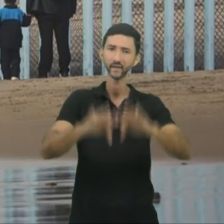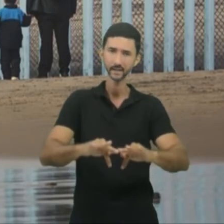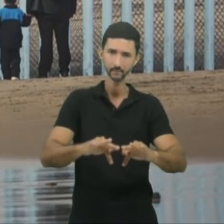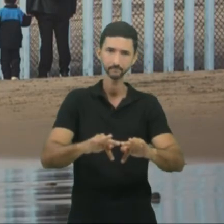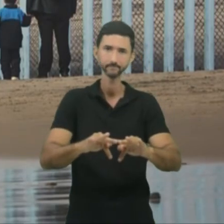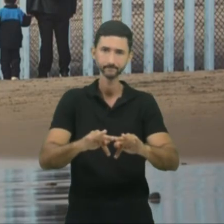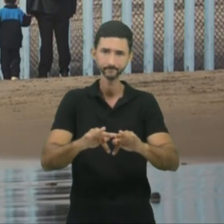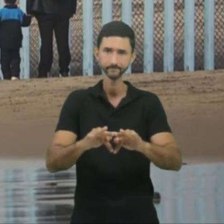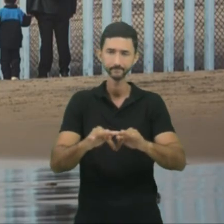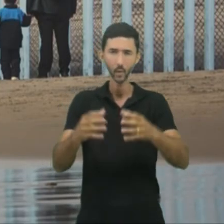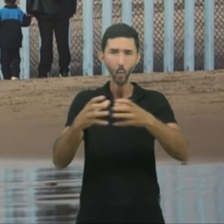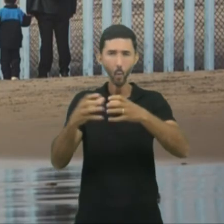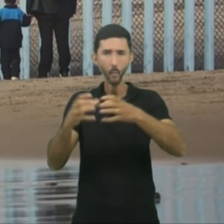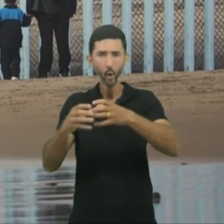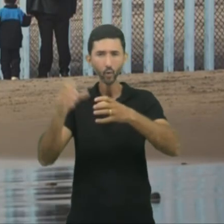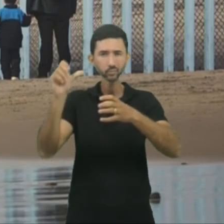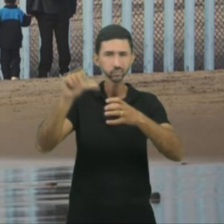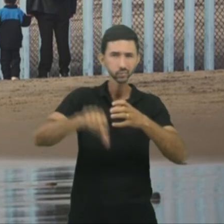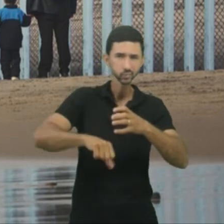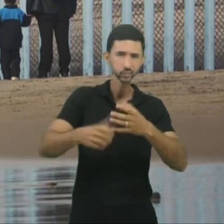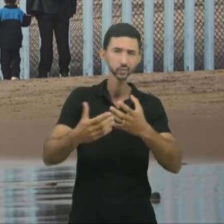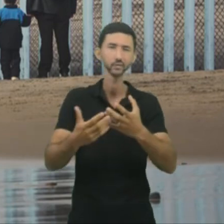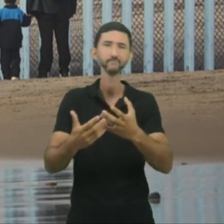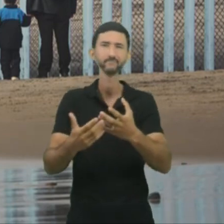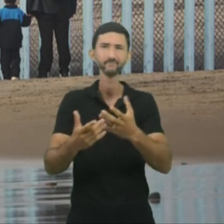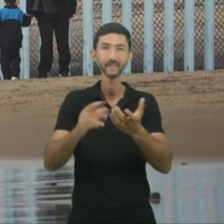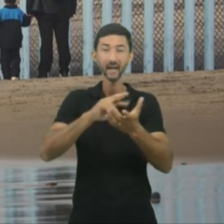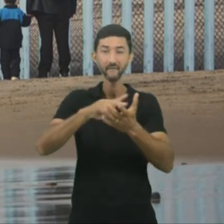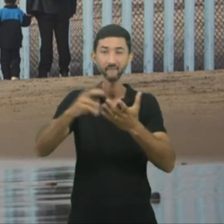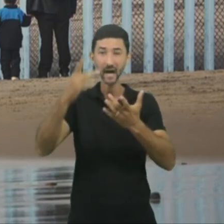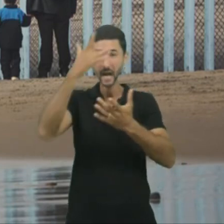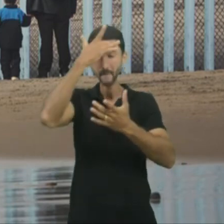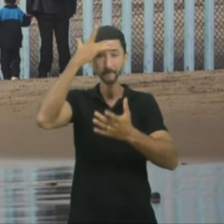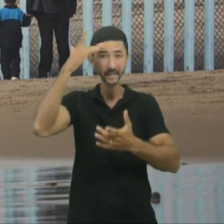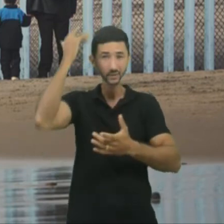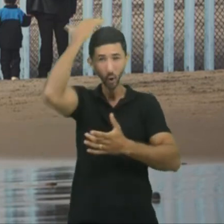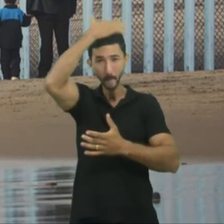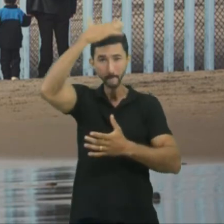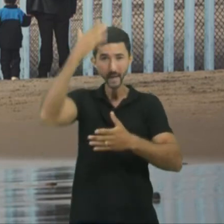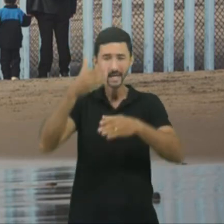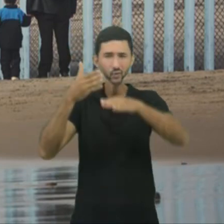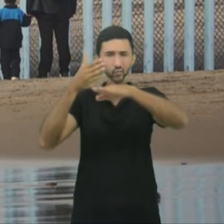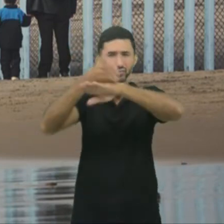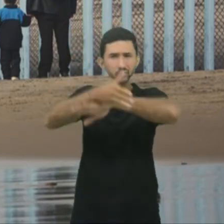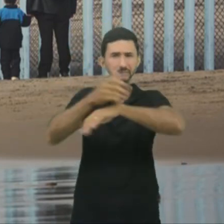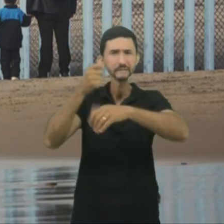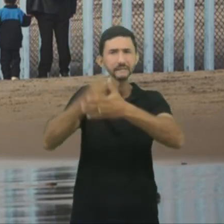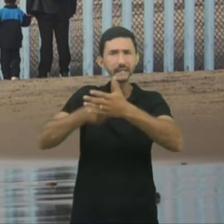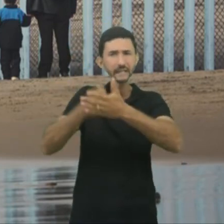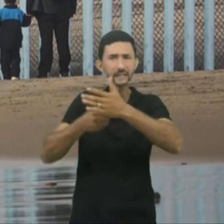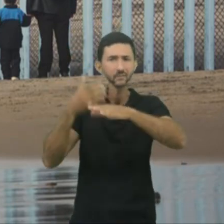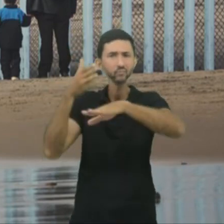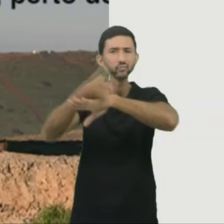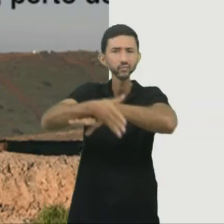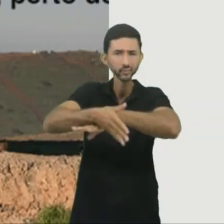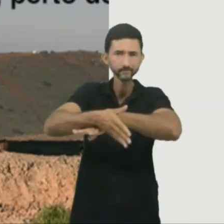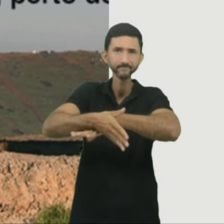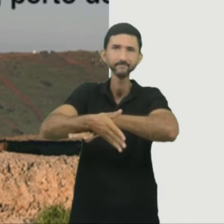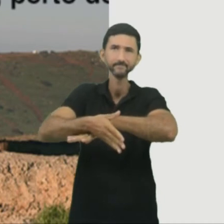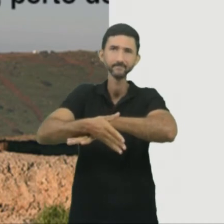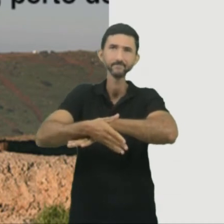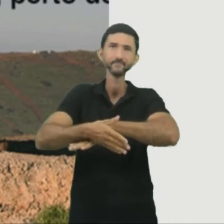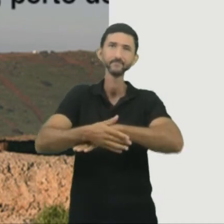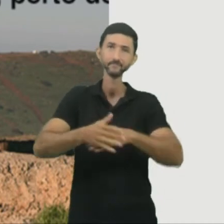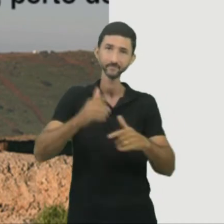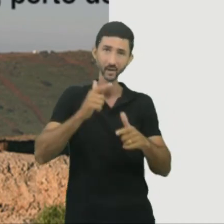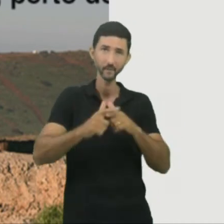se desgastar bastante. Muitos mexicanos tentando entrar nos Estados Unidos. A discrepância